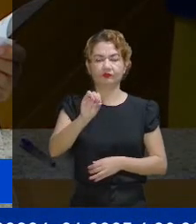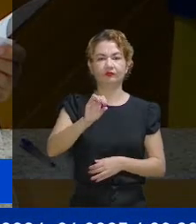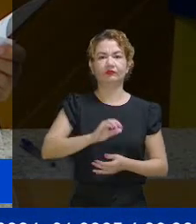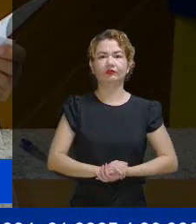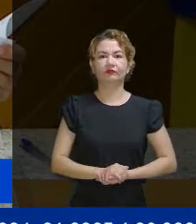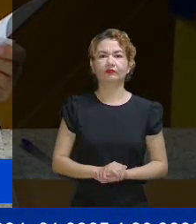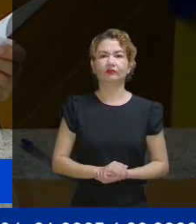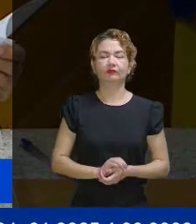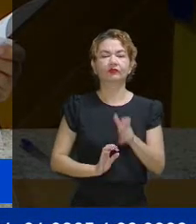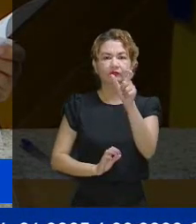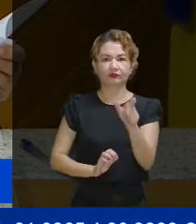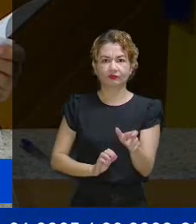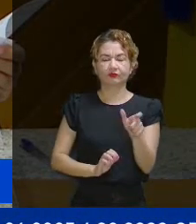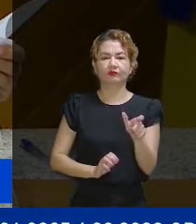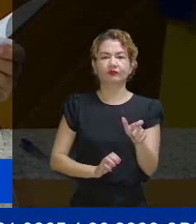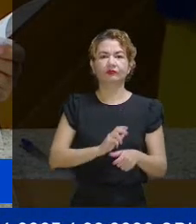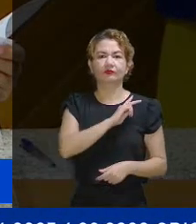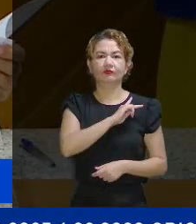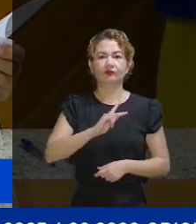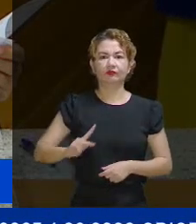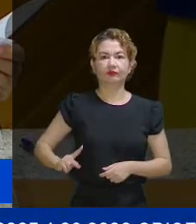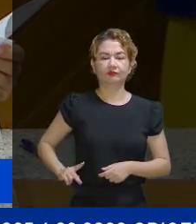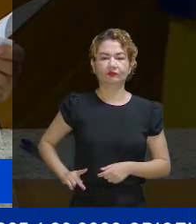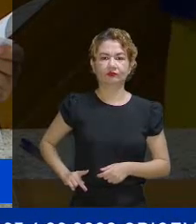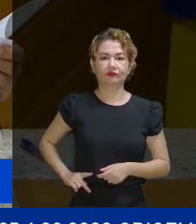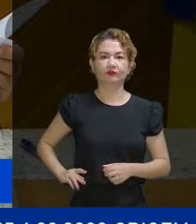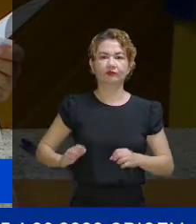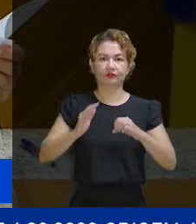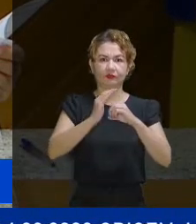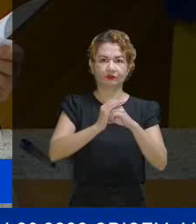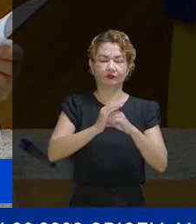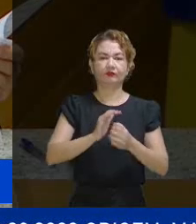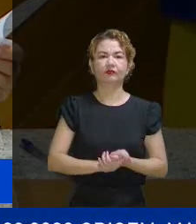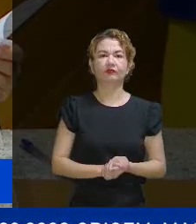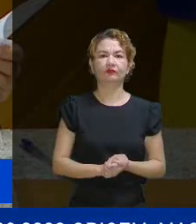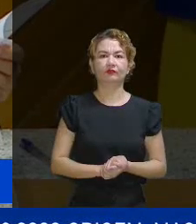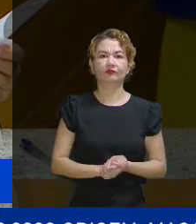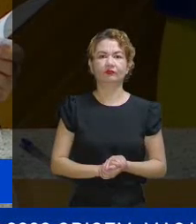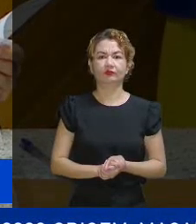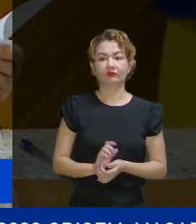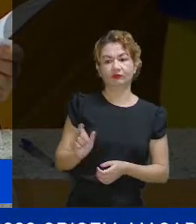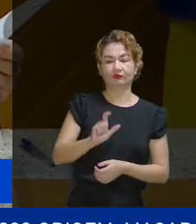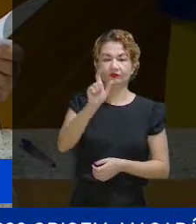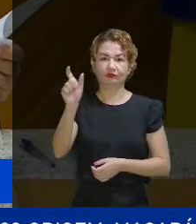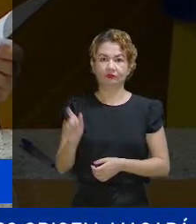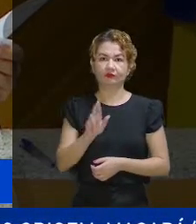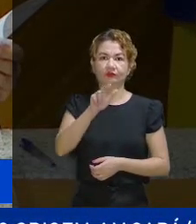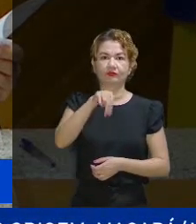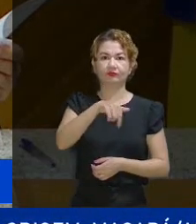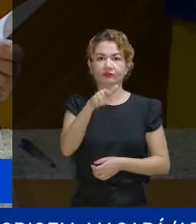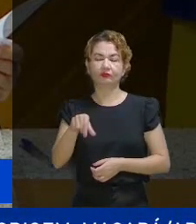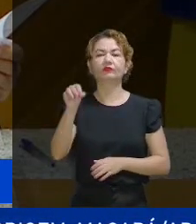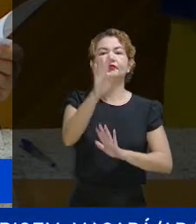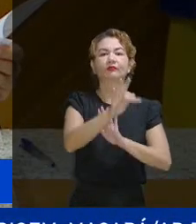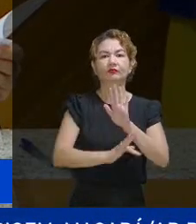e o impetrado é o presidente do Tribunal Regional Eleitoral do Amapá, e o terceiro interessado é a União Federal.